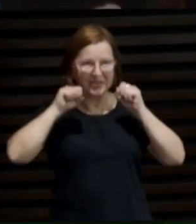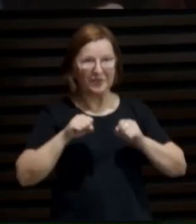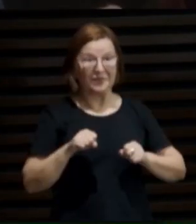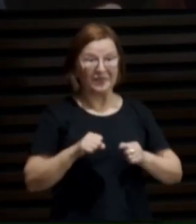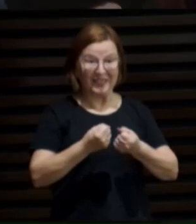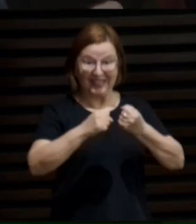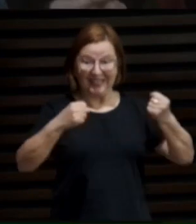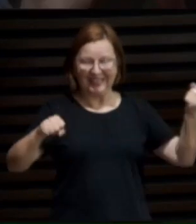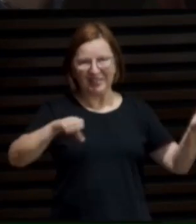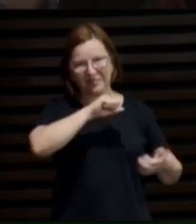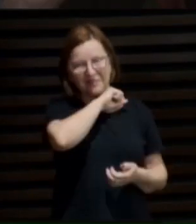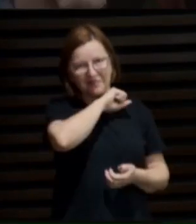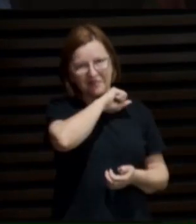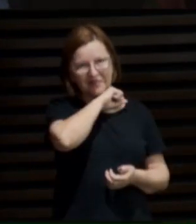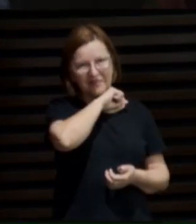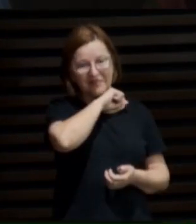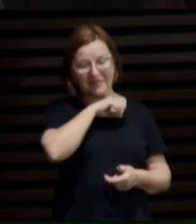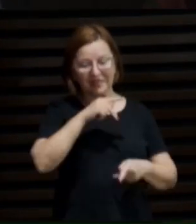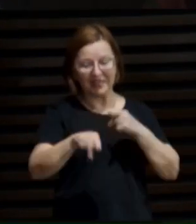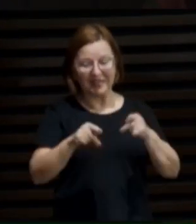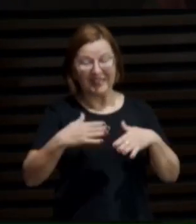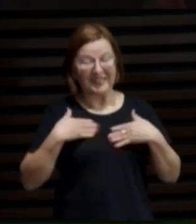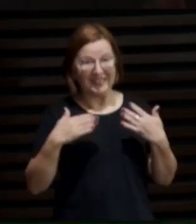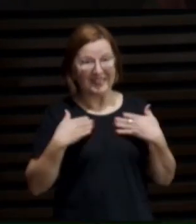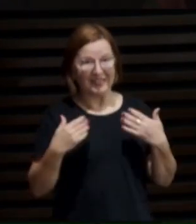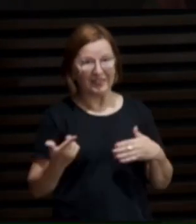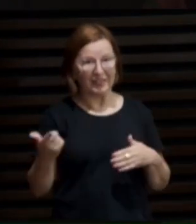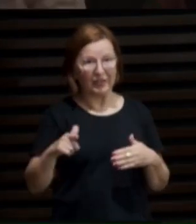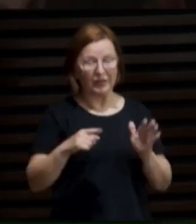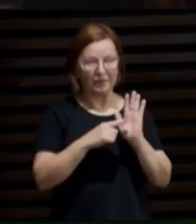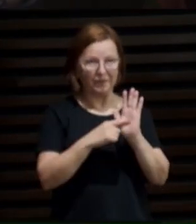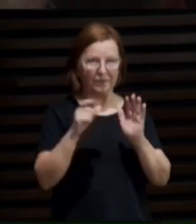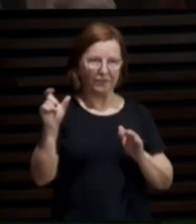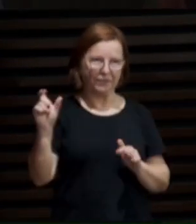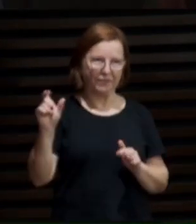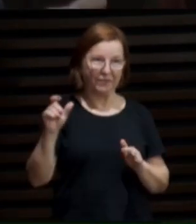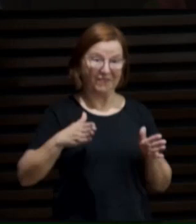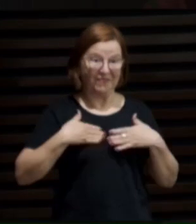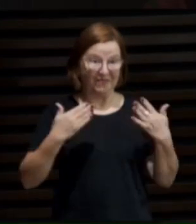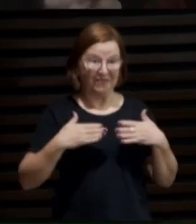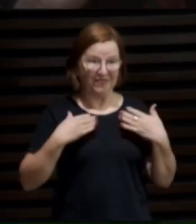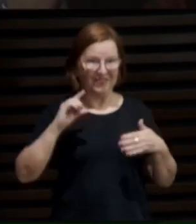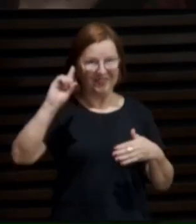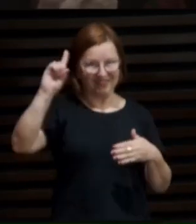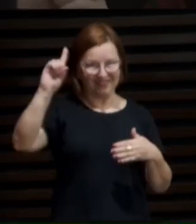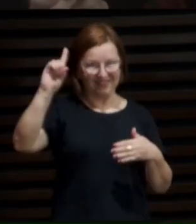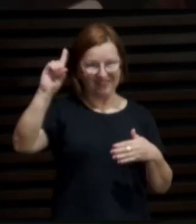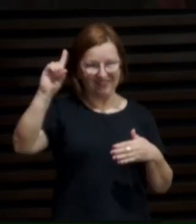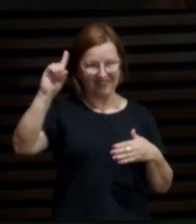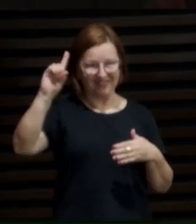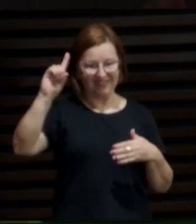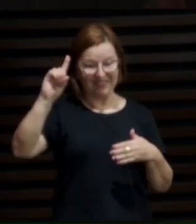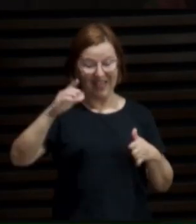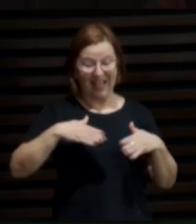sacrifícios e eles se alegraram. De novo aparece a palavra alegrar. Deus os